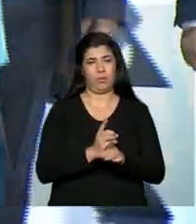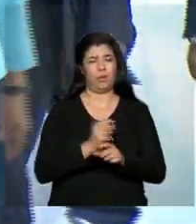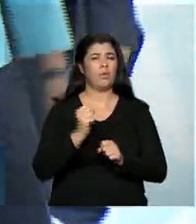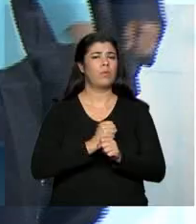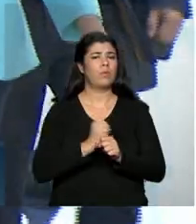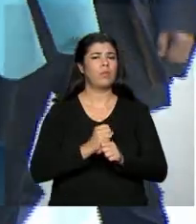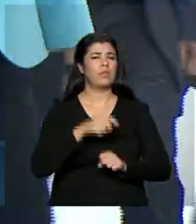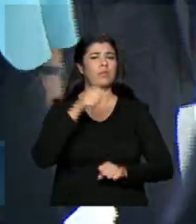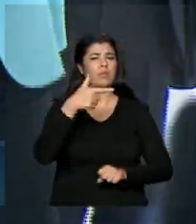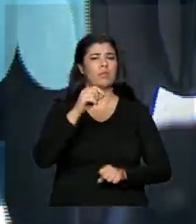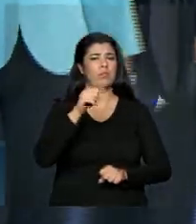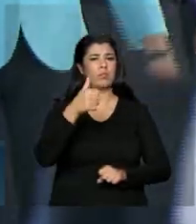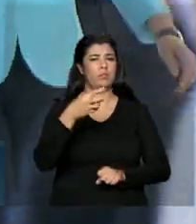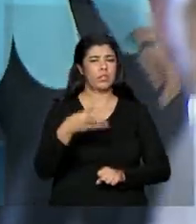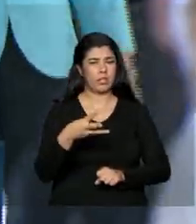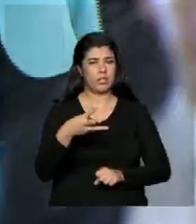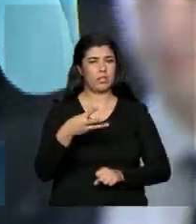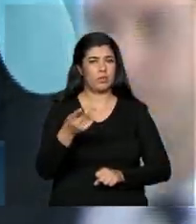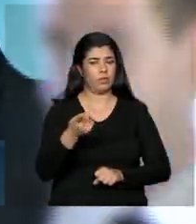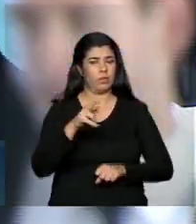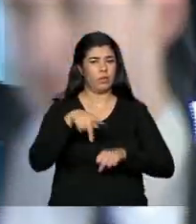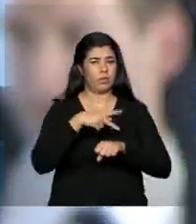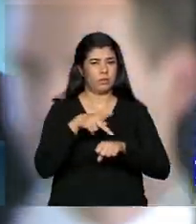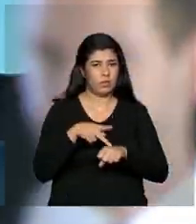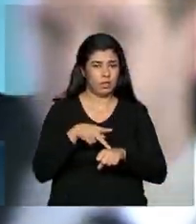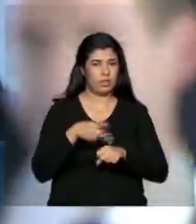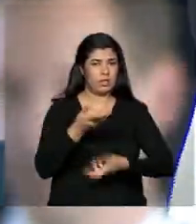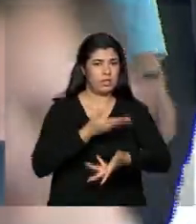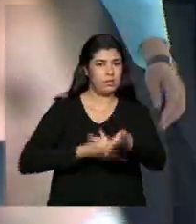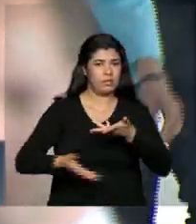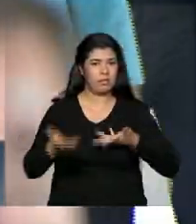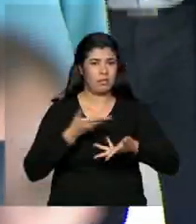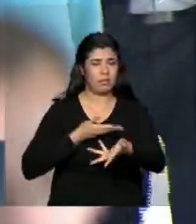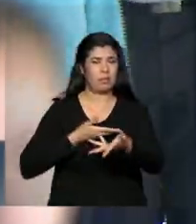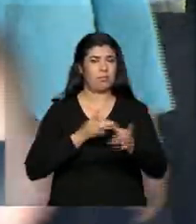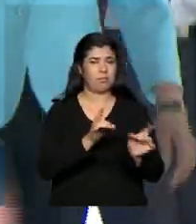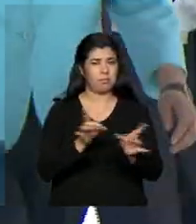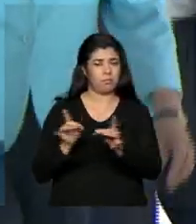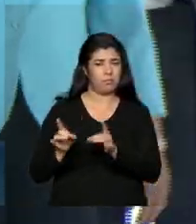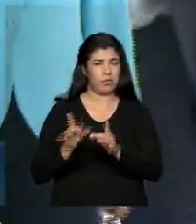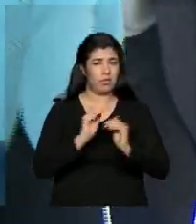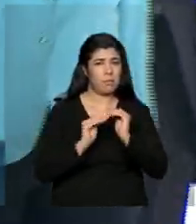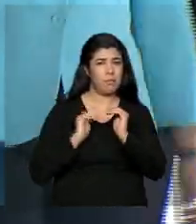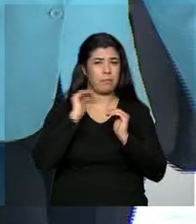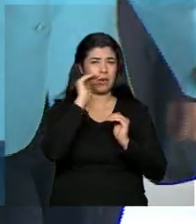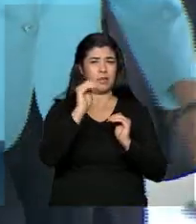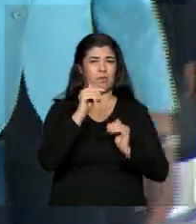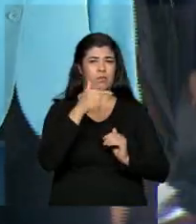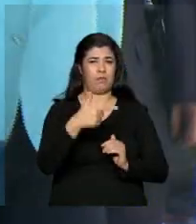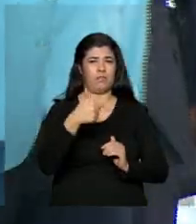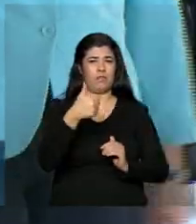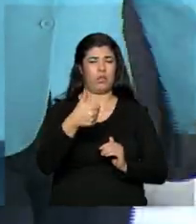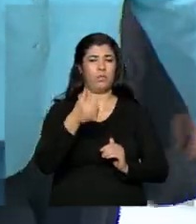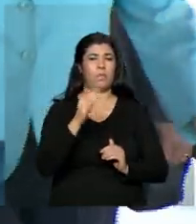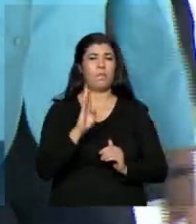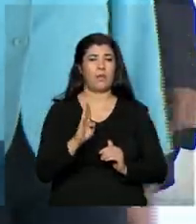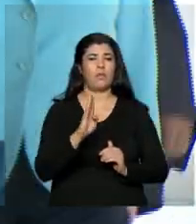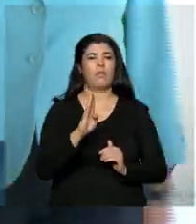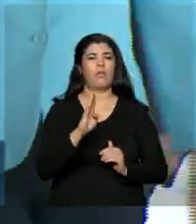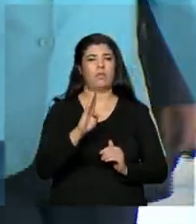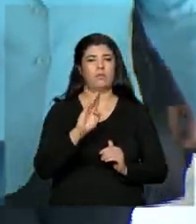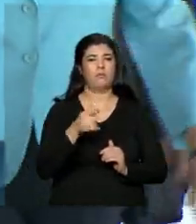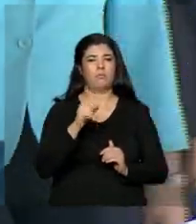em 2013, o intercâmbio entre Brasil e Alemanha, intercâmbio comercial, superou 21 bilhões e meio de